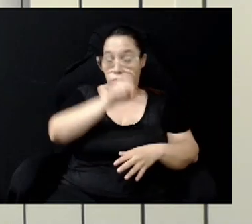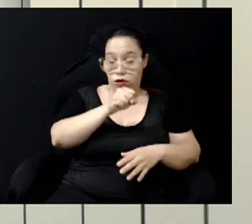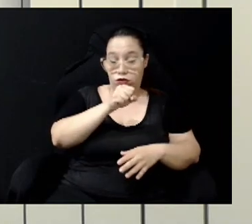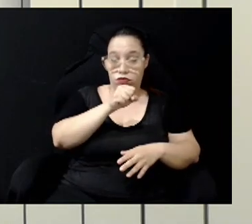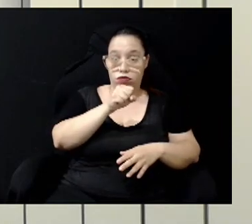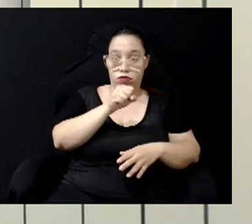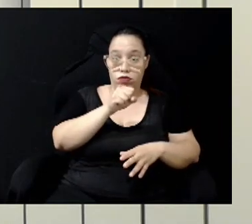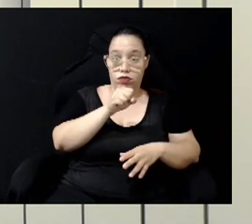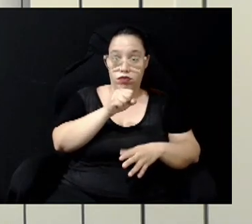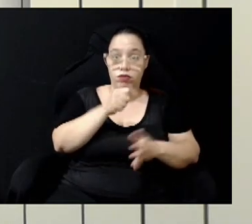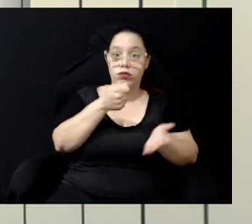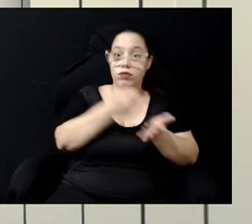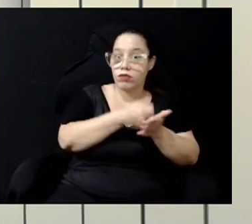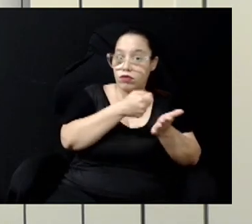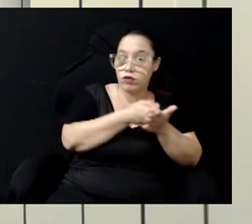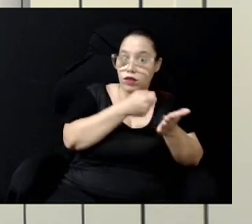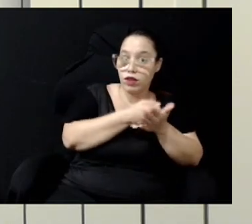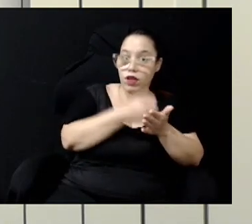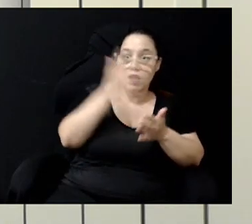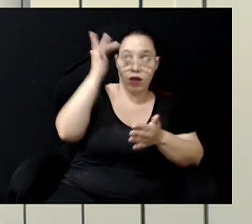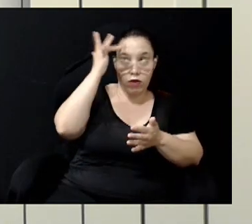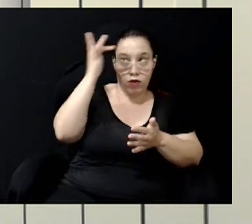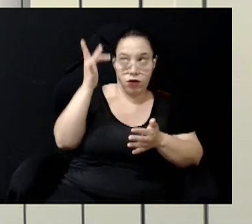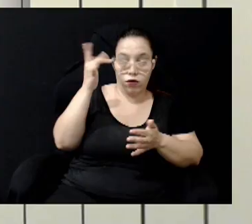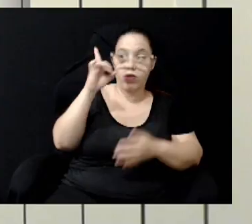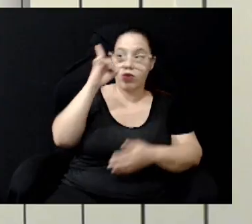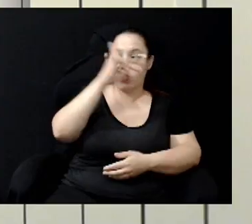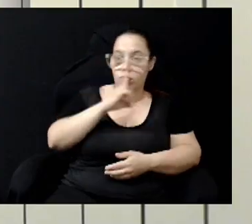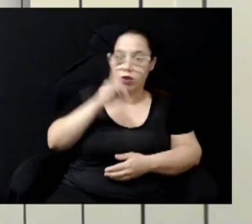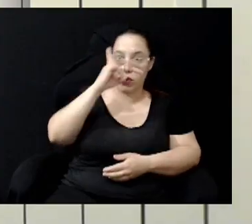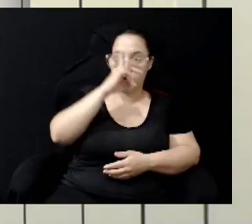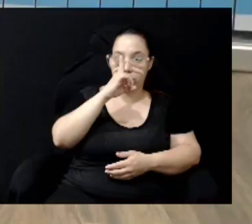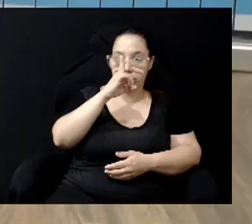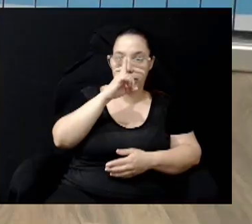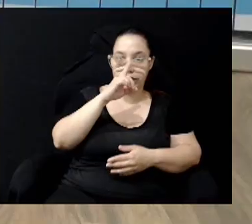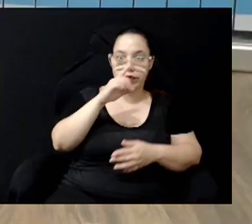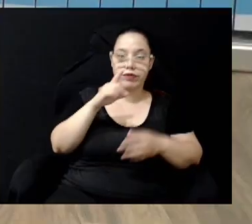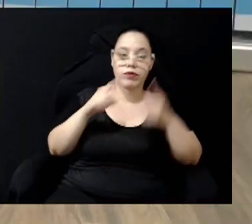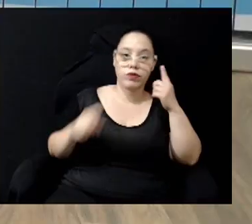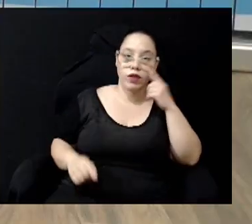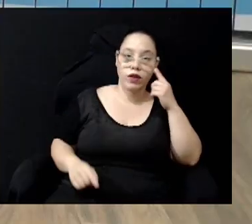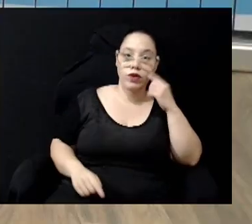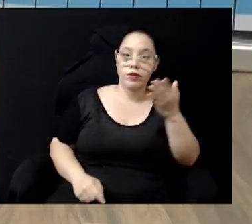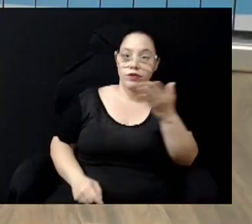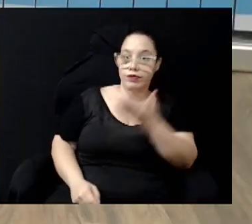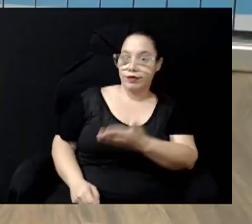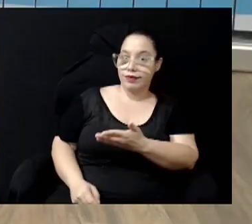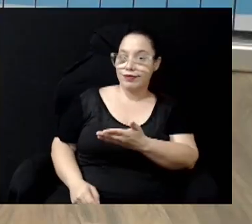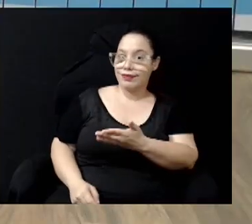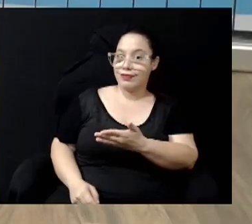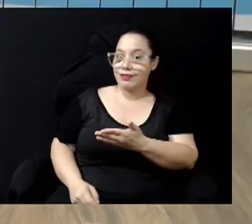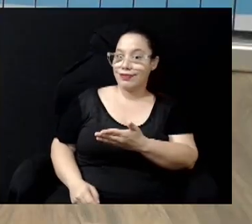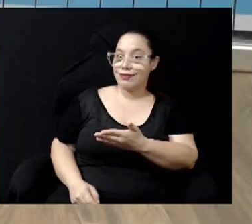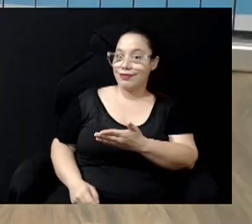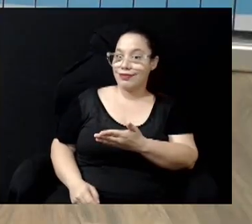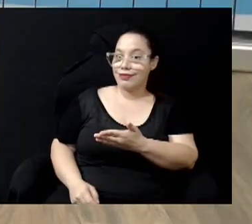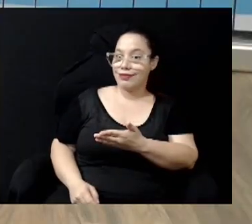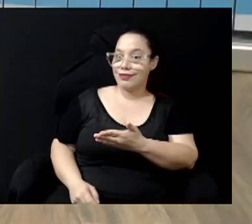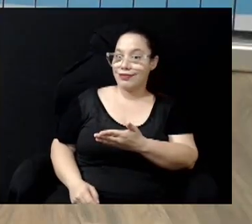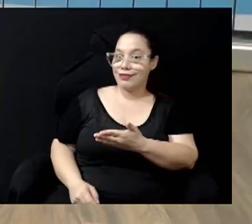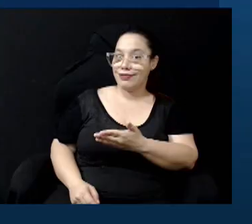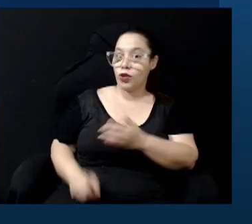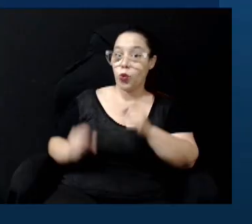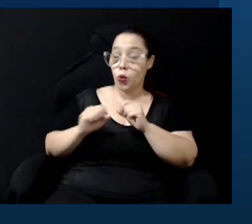persistir até amanhã do domingo. Vamos à previsão? Olha, neste sábado, a previsão é de predomínio de sol